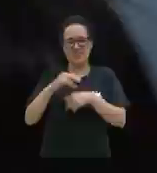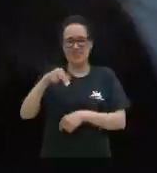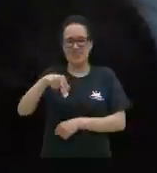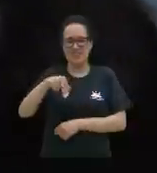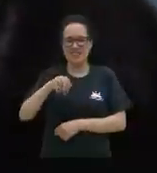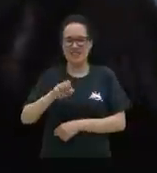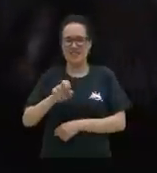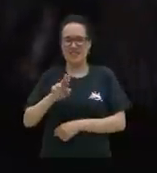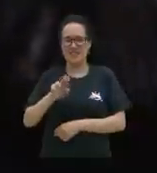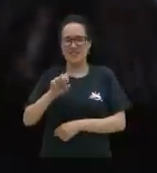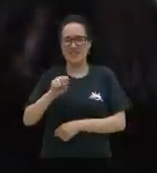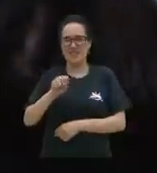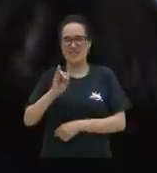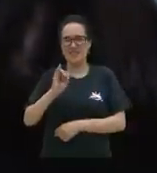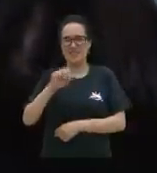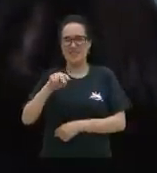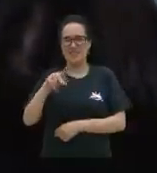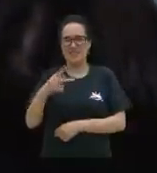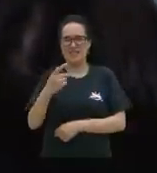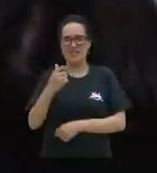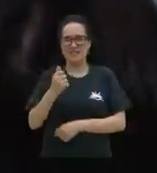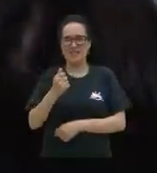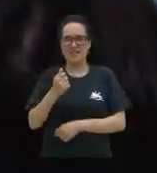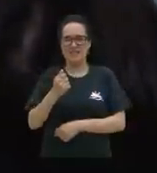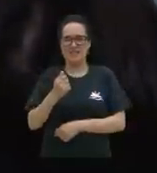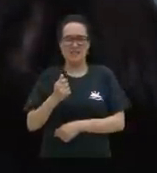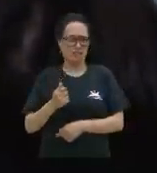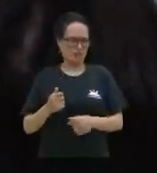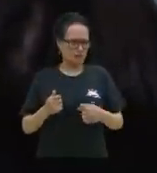Só que ela dizia assim: doce? Só se for doce de pimenta.